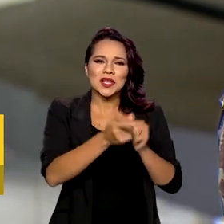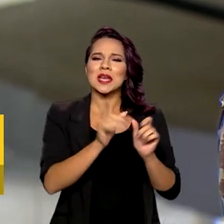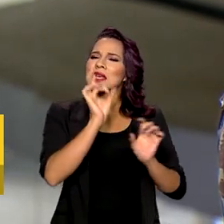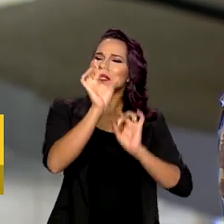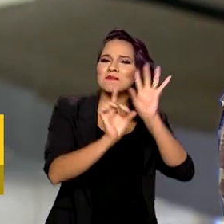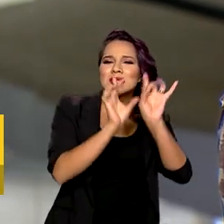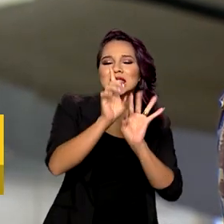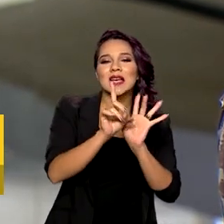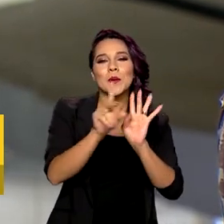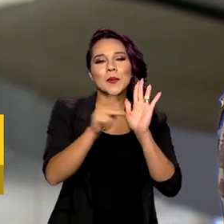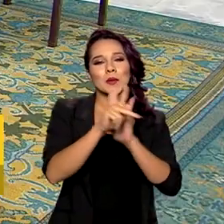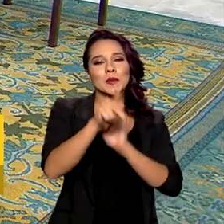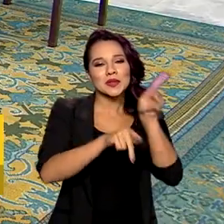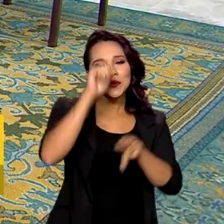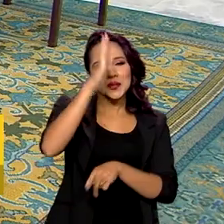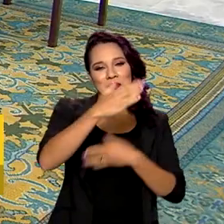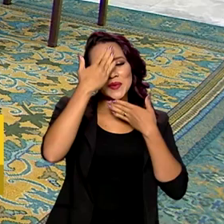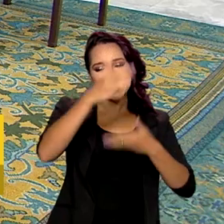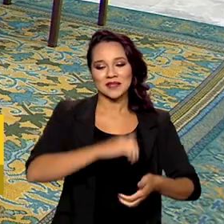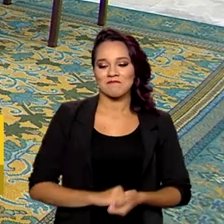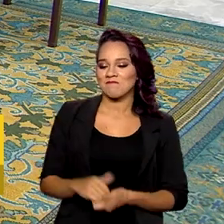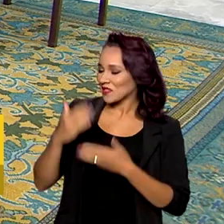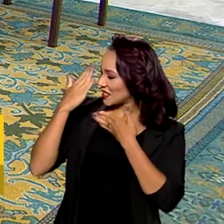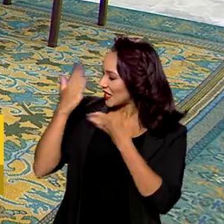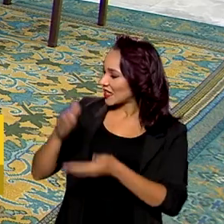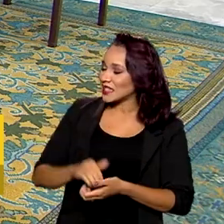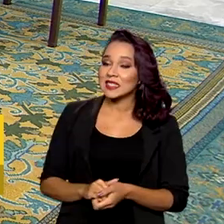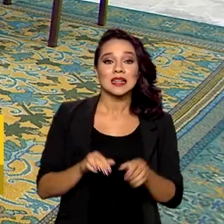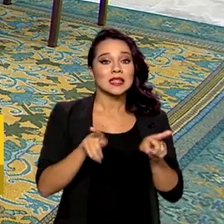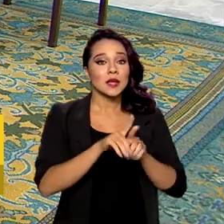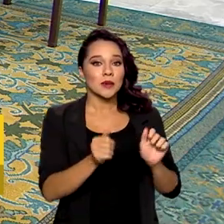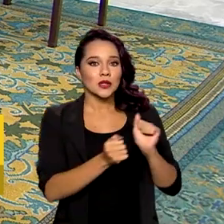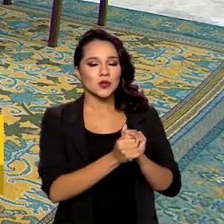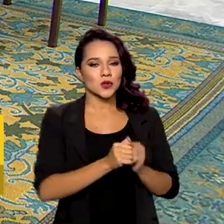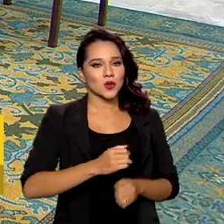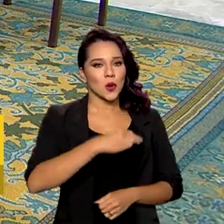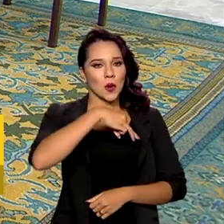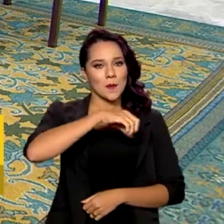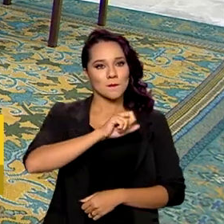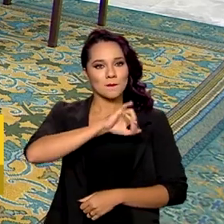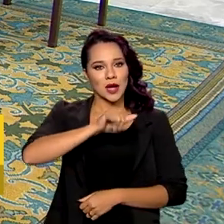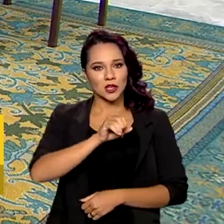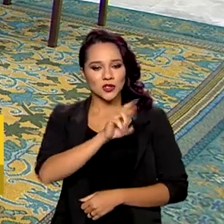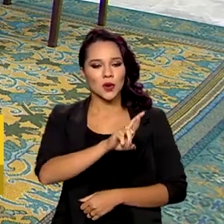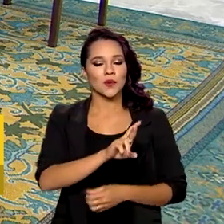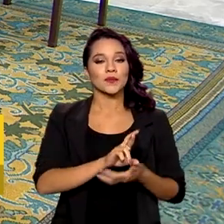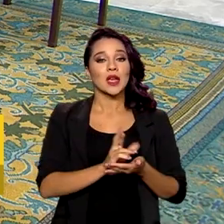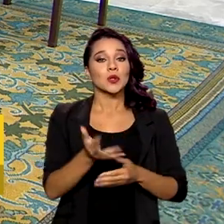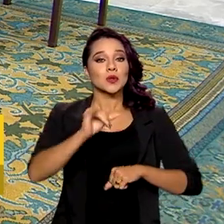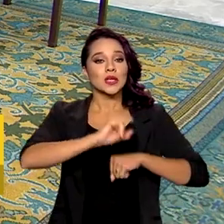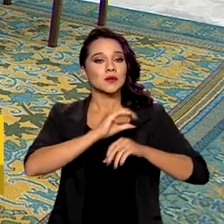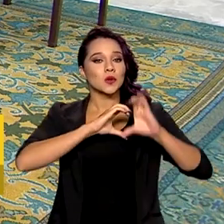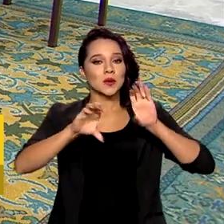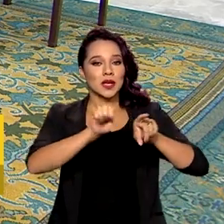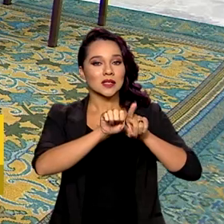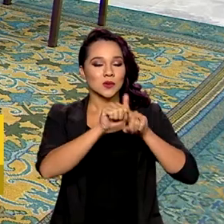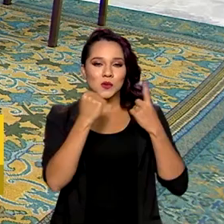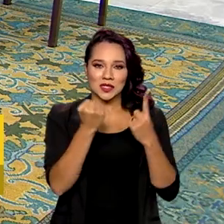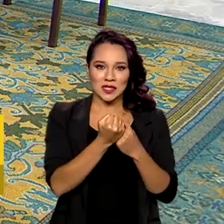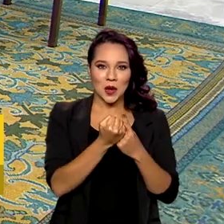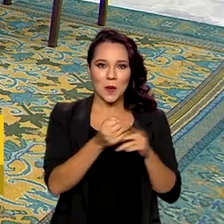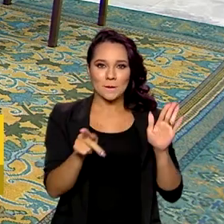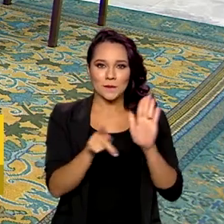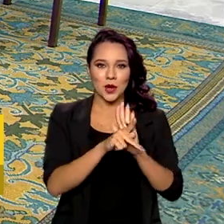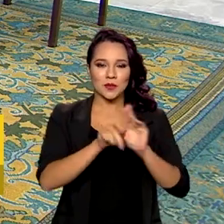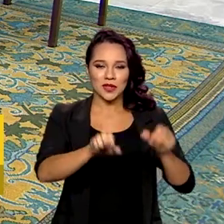nós brasileiros. Muito obrigado. Nós que agradecemos. Também aqui com a gente o Major Basílios, do Centro de Comunicação Social da Aeronáutica.